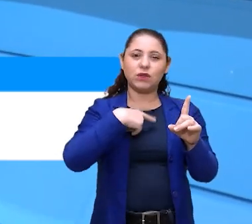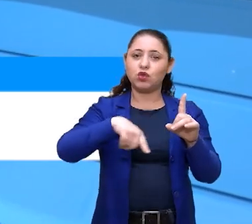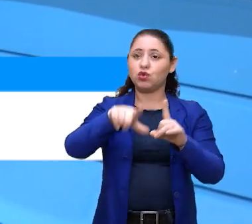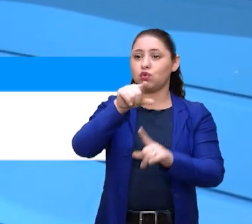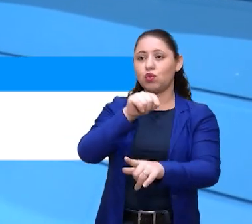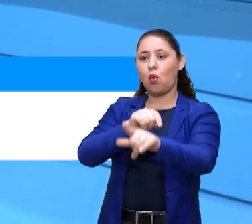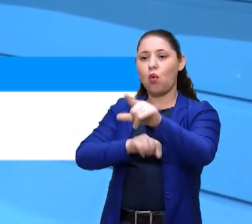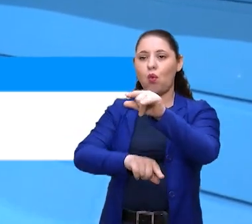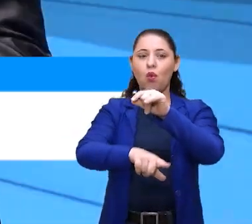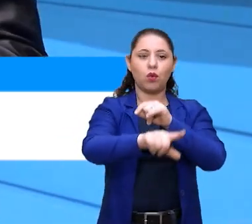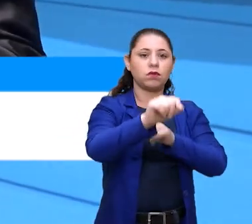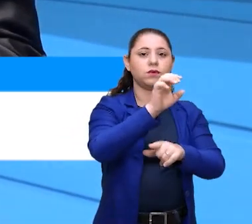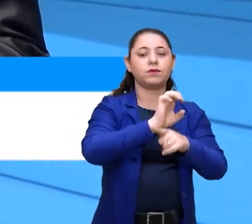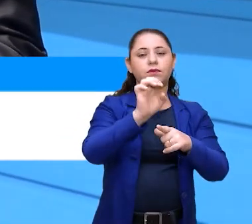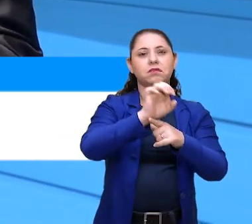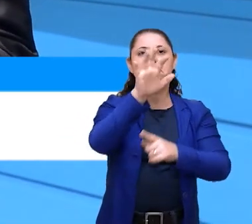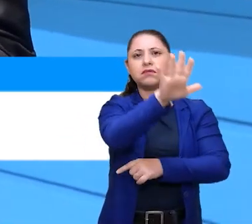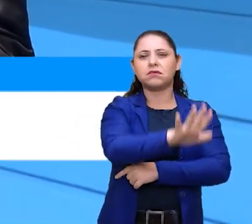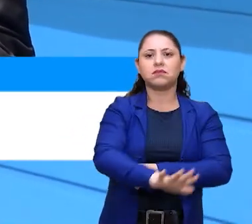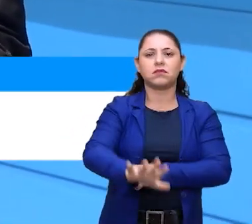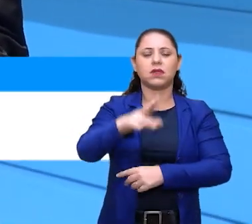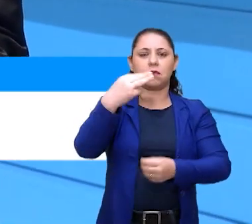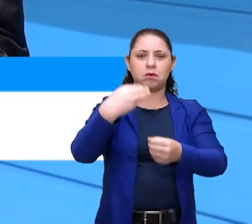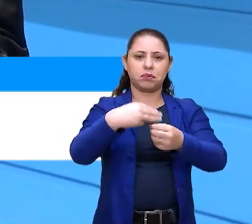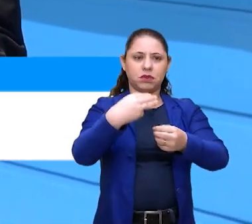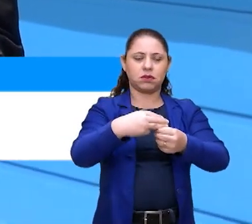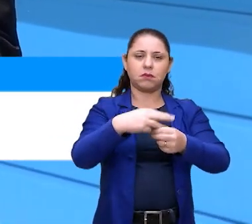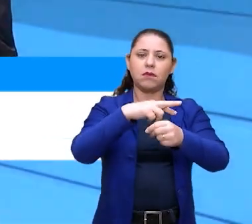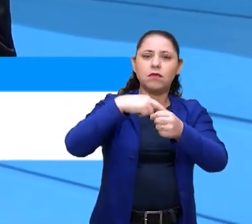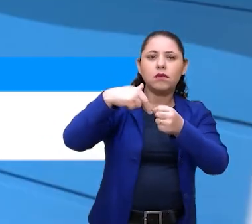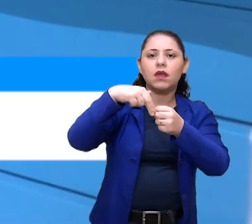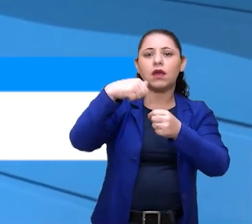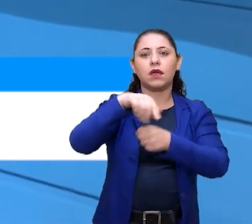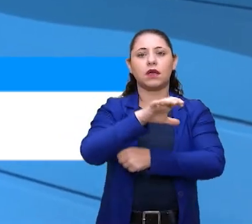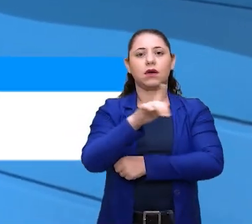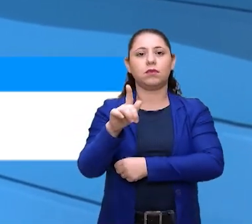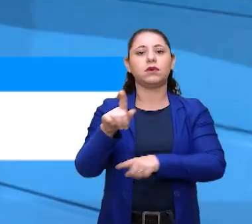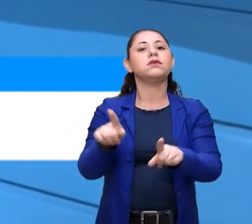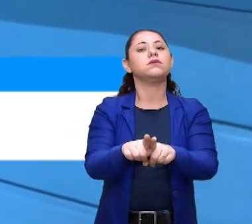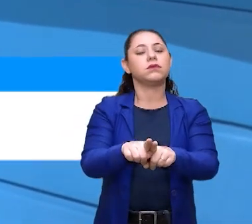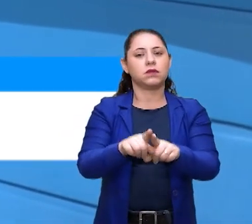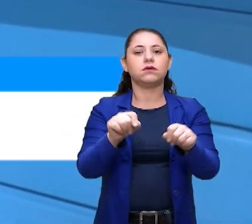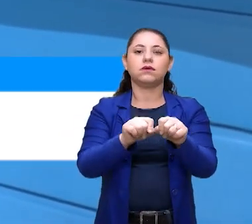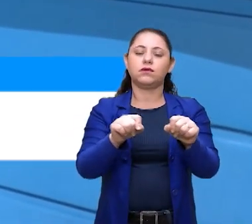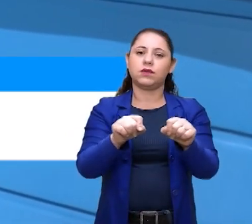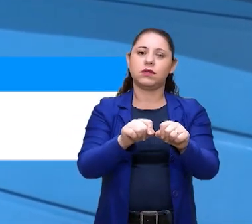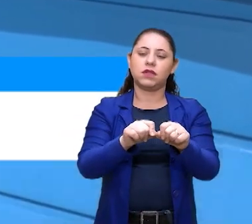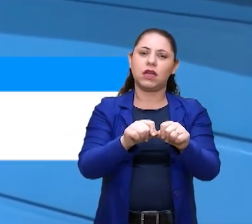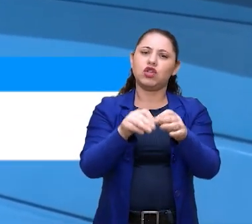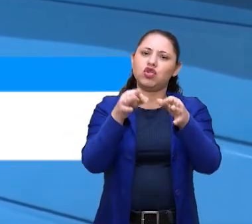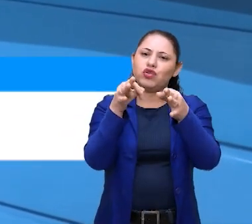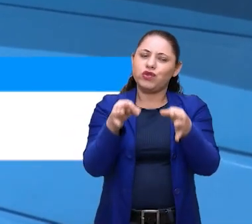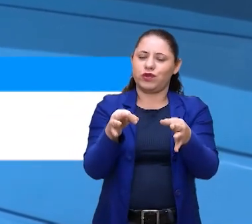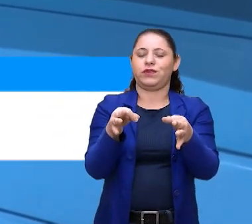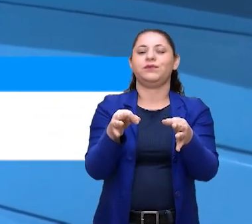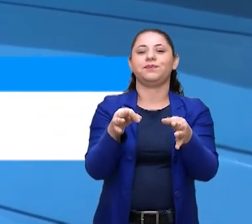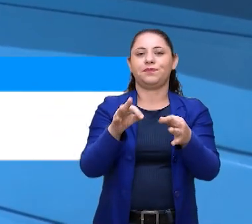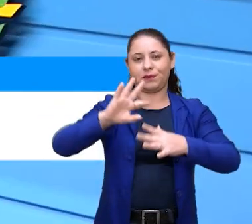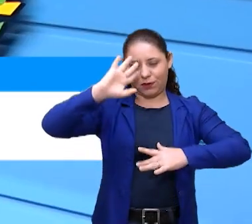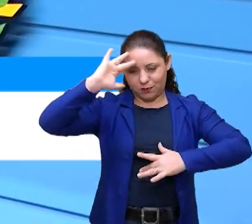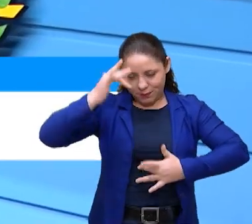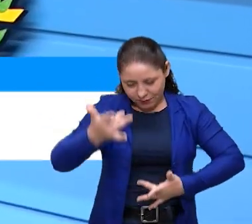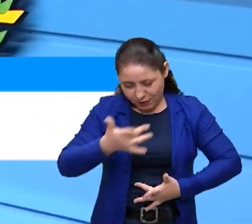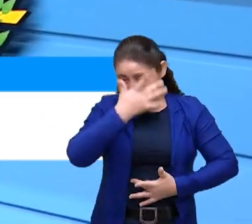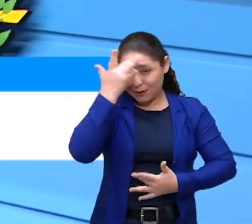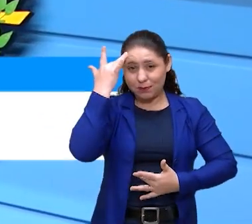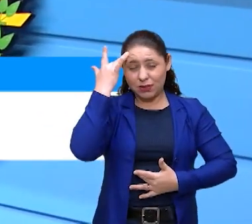são escolhidas aí em todo o estado, em municípios do interior e aqui da capital, para fazermos essas justas homenagens